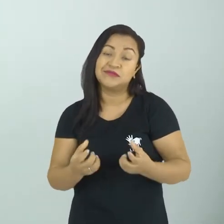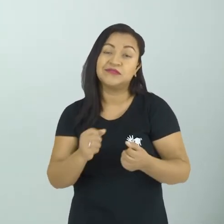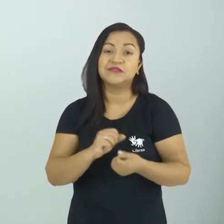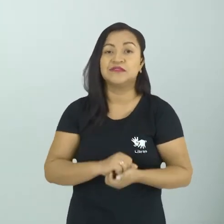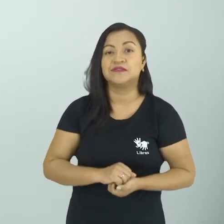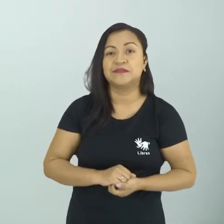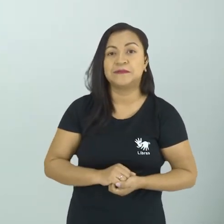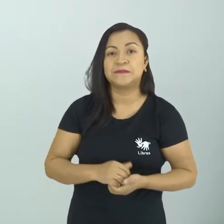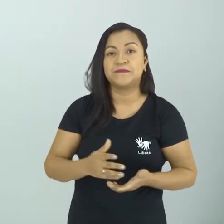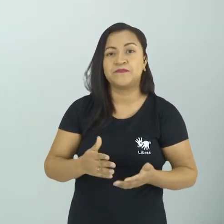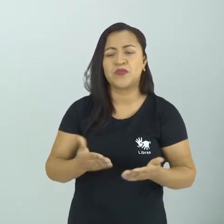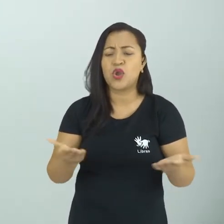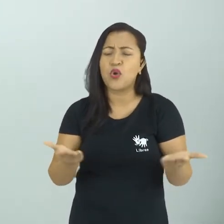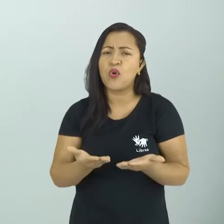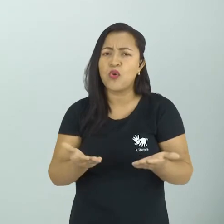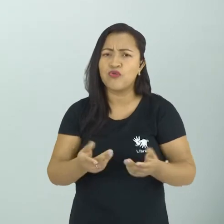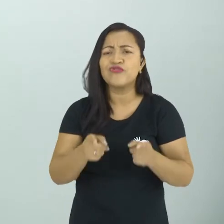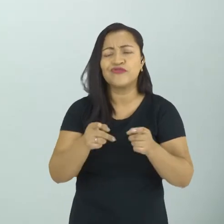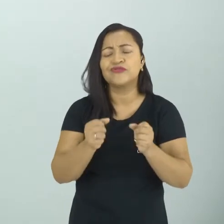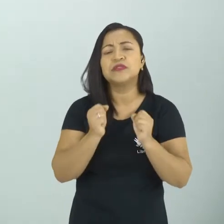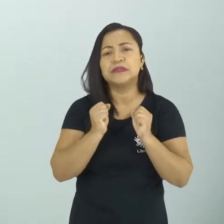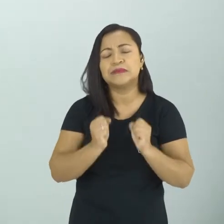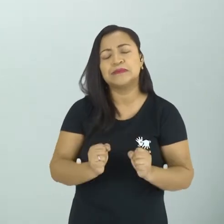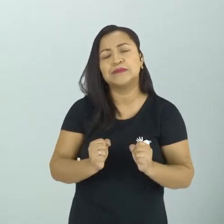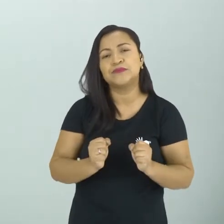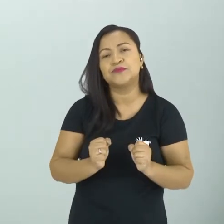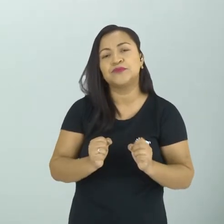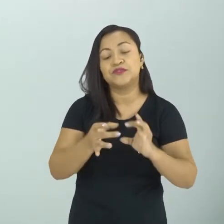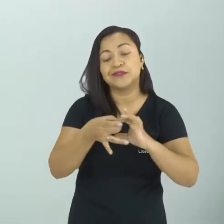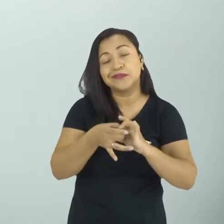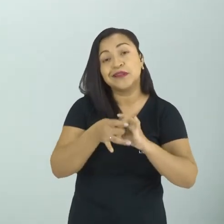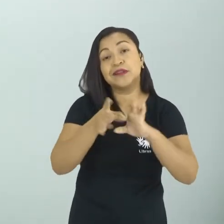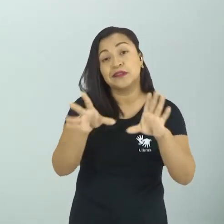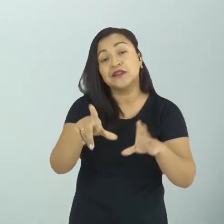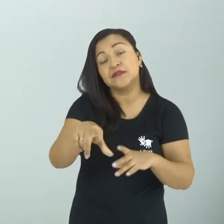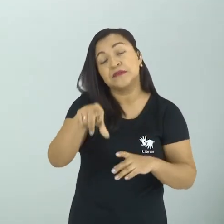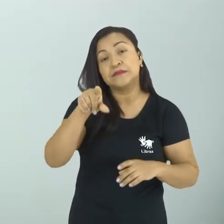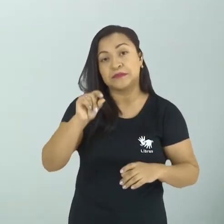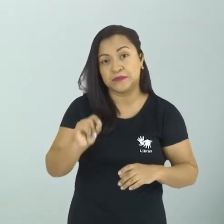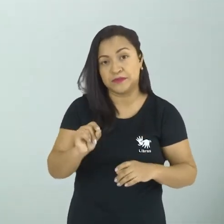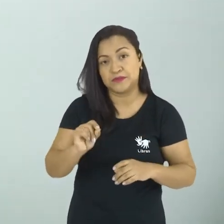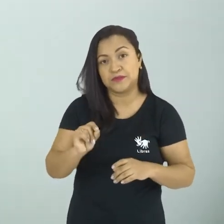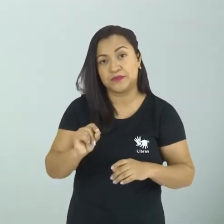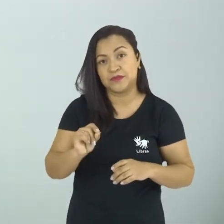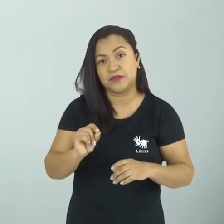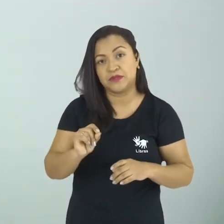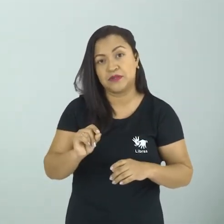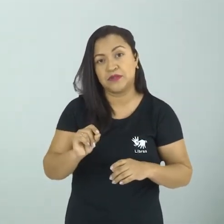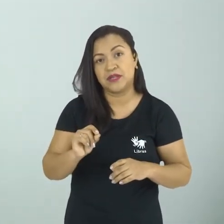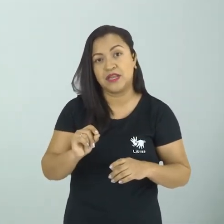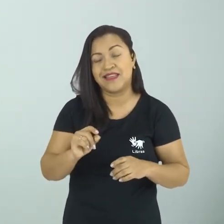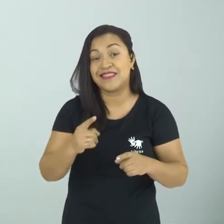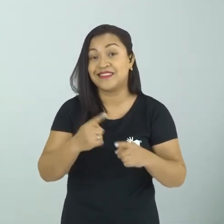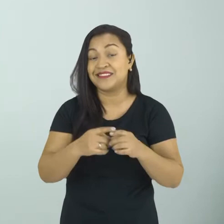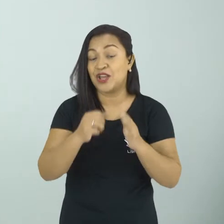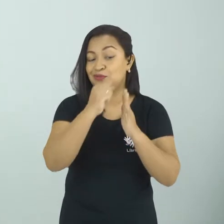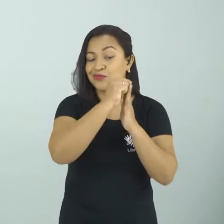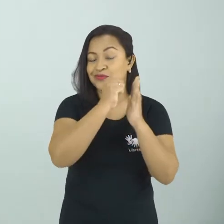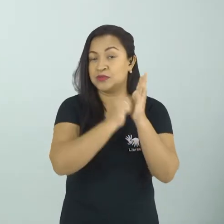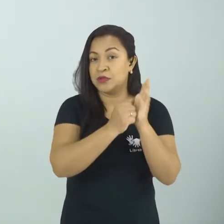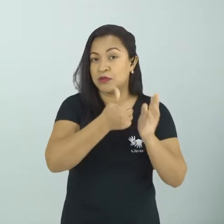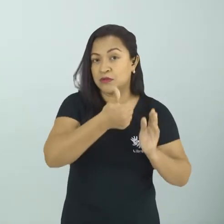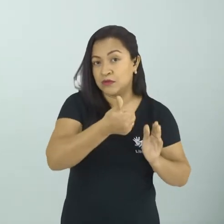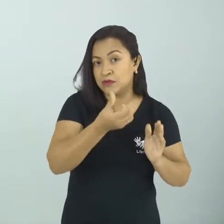afinidades, tá bom? Hoje você tem isso, né? Você tem a liberdade religiosa a partir o quê? A partir lá do século XVI,